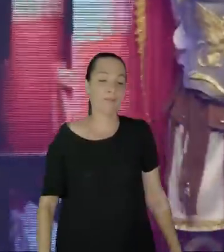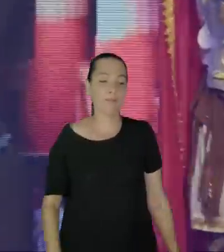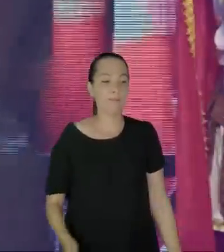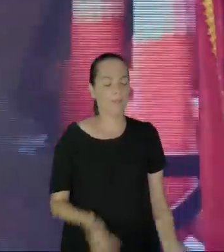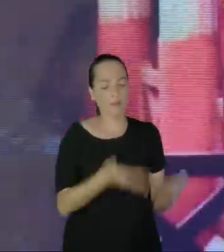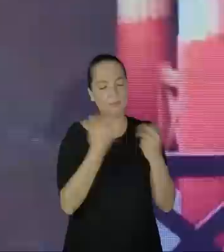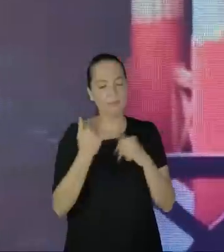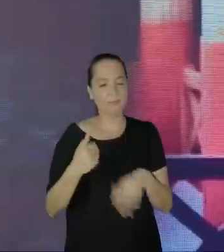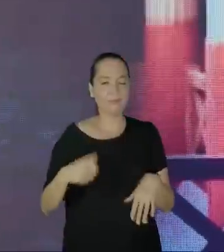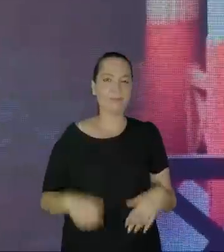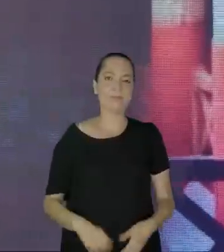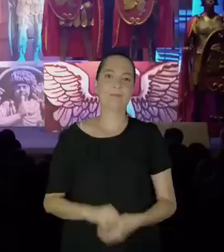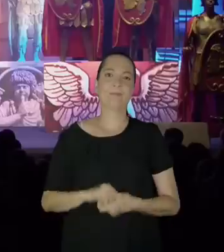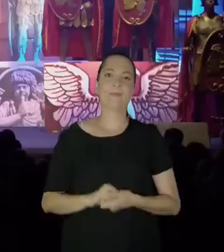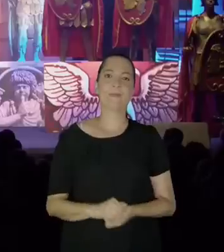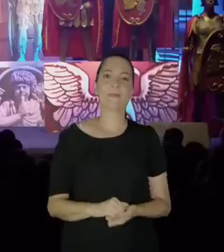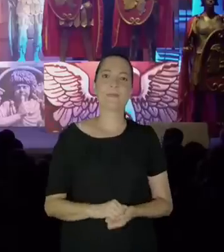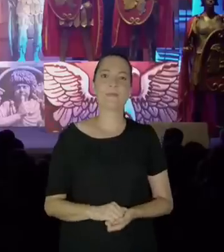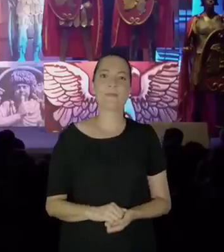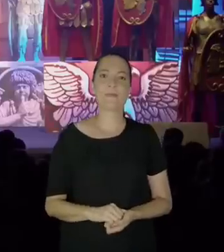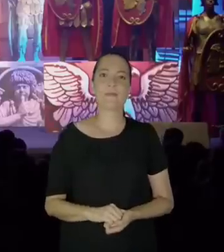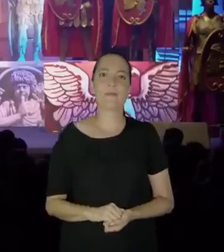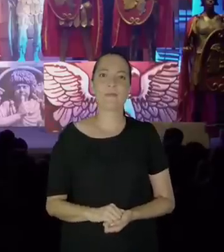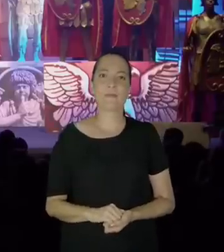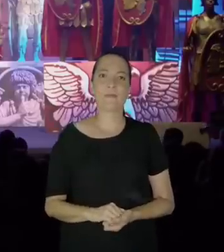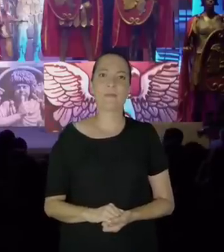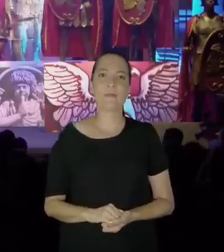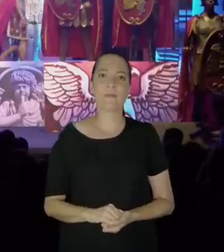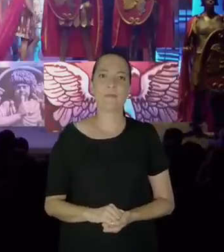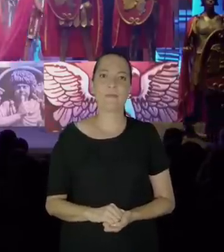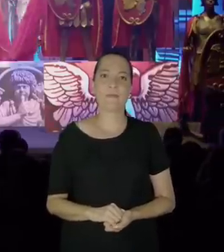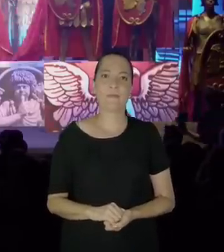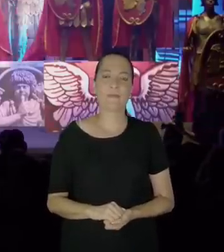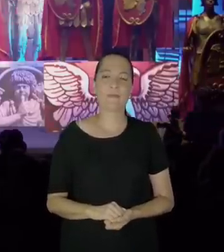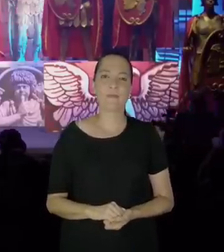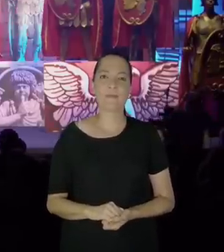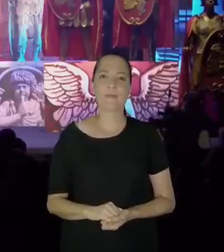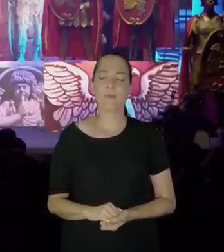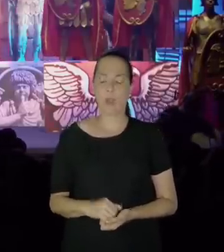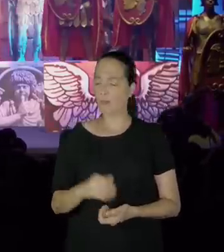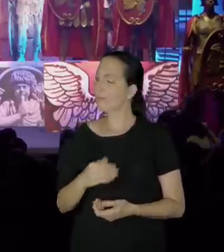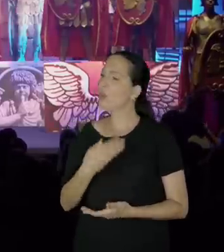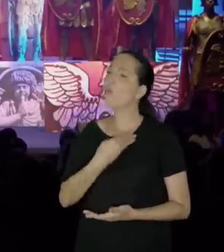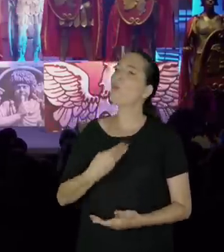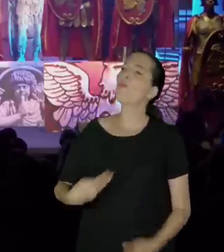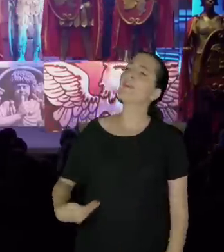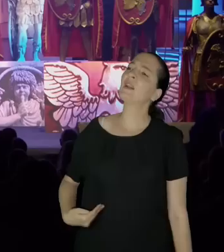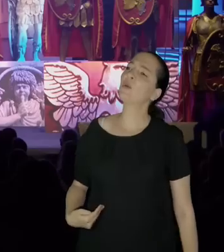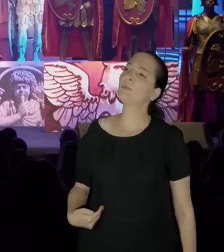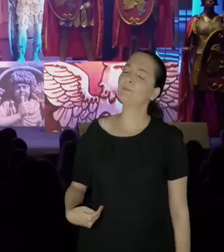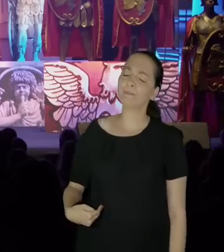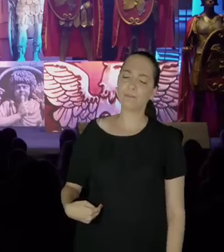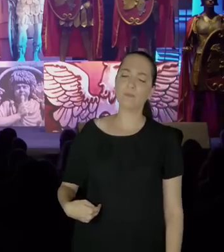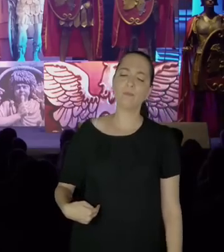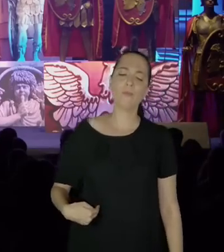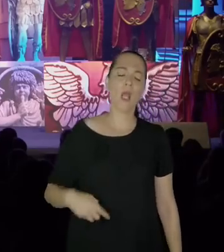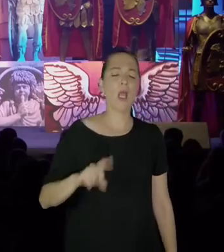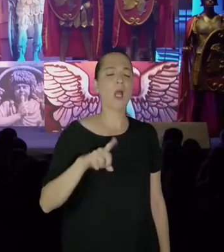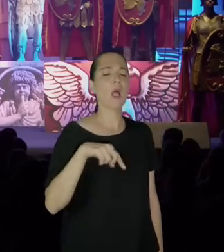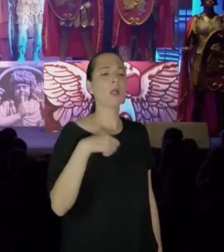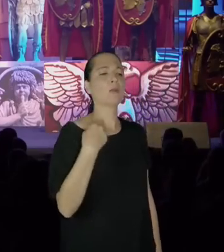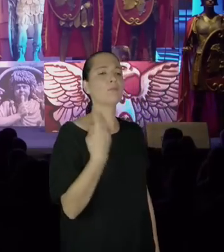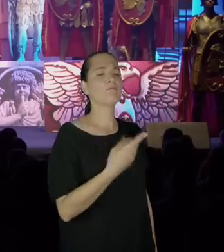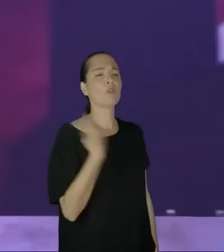recebê-los. governador. Nós descobrimos